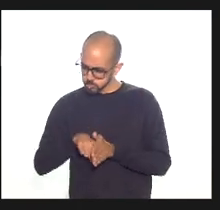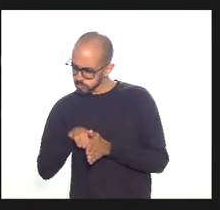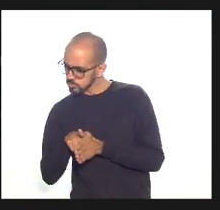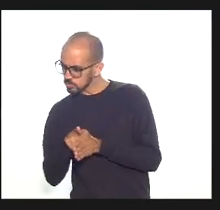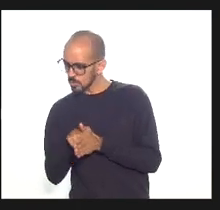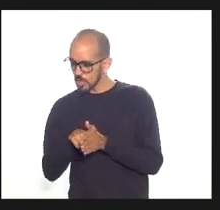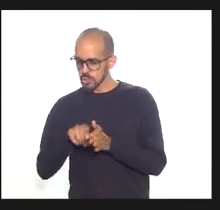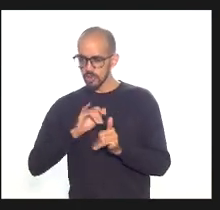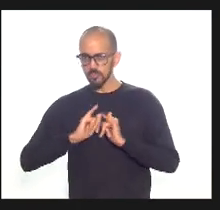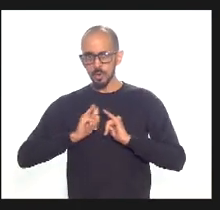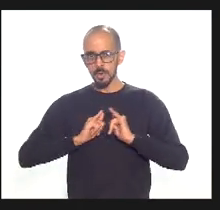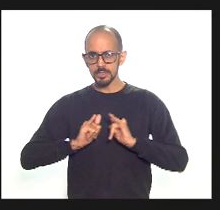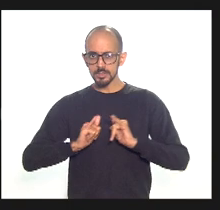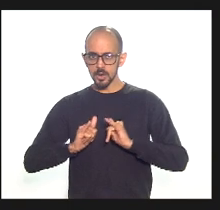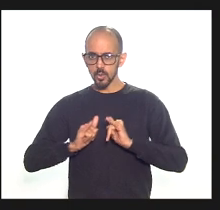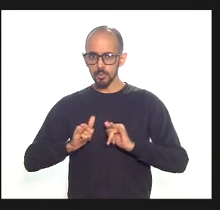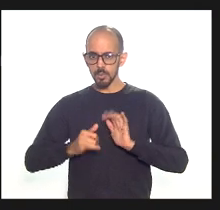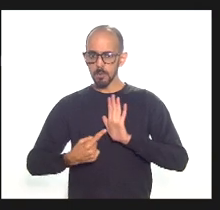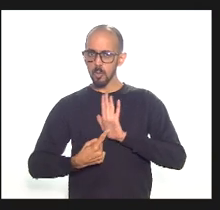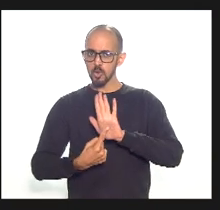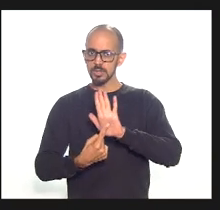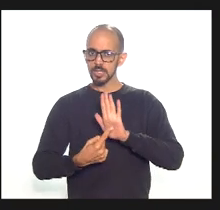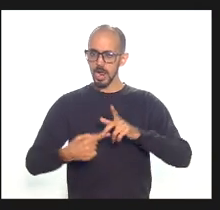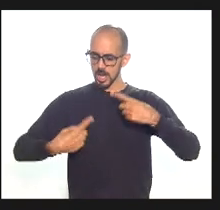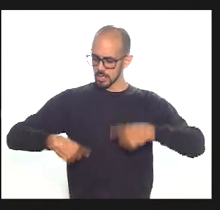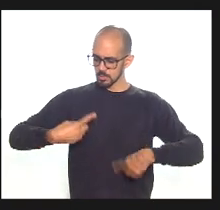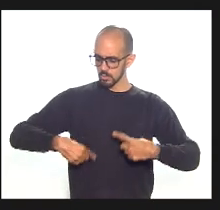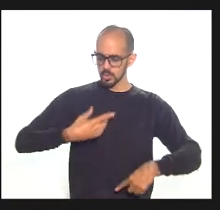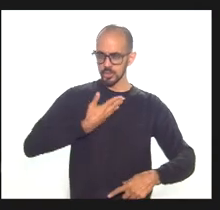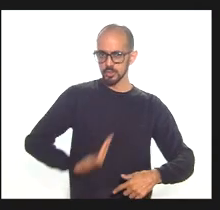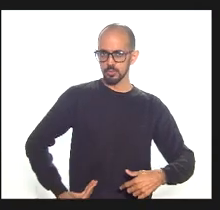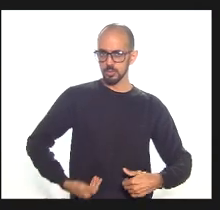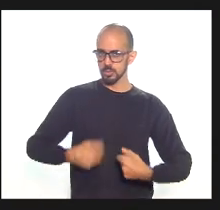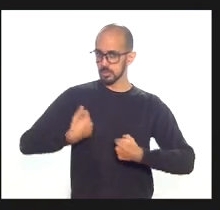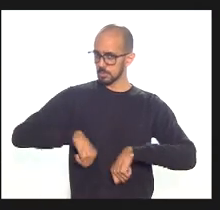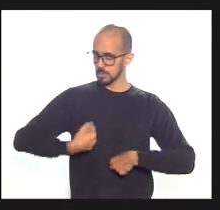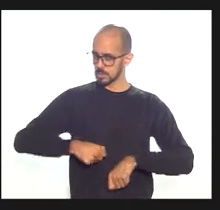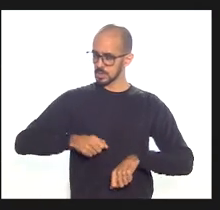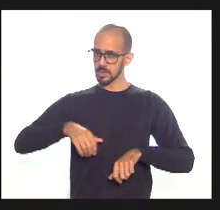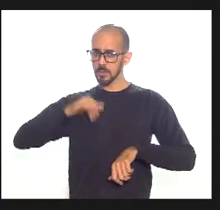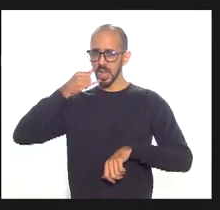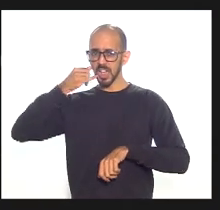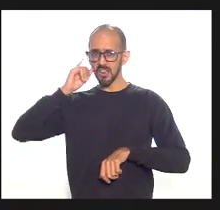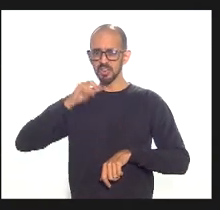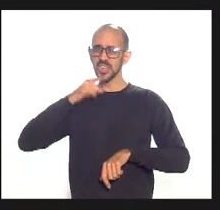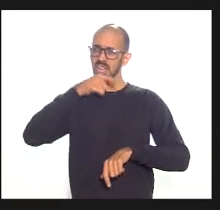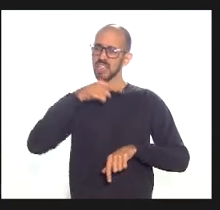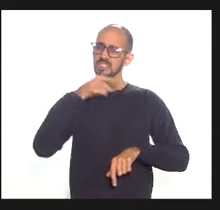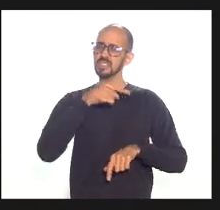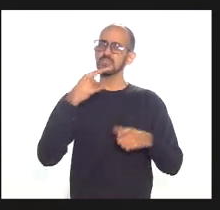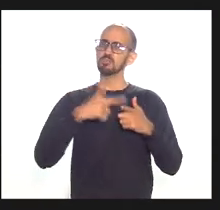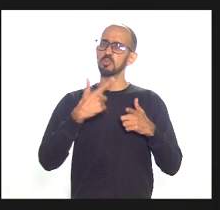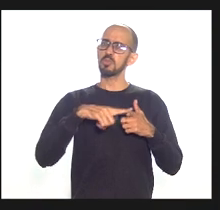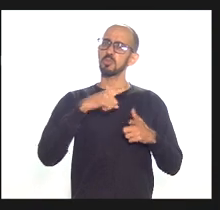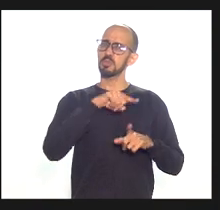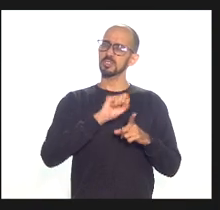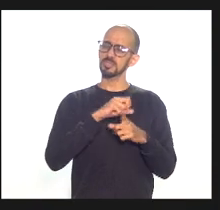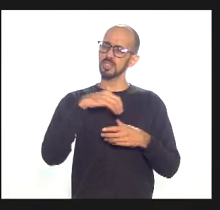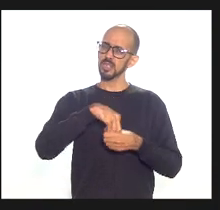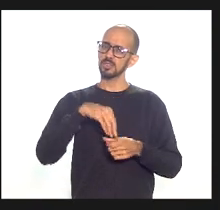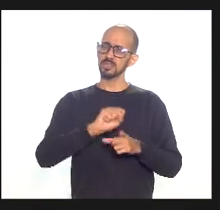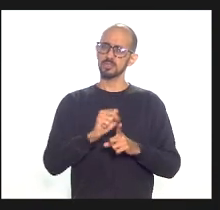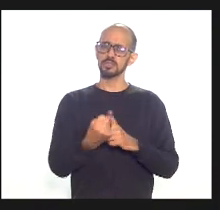apontar as políticas públicas que são necessárias para combater esse tipo de coisa na nossa